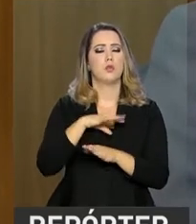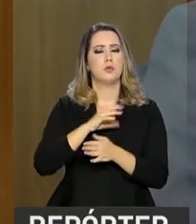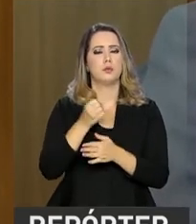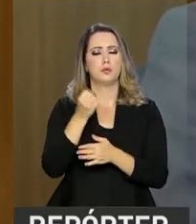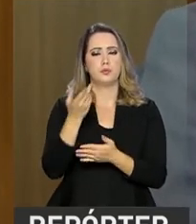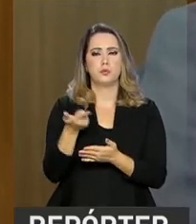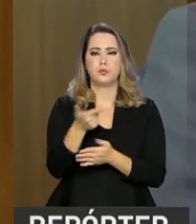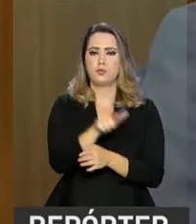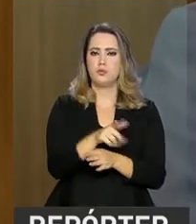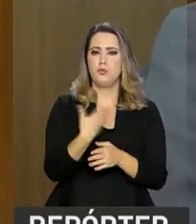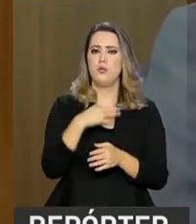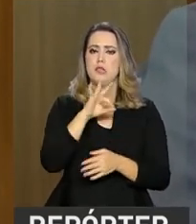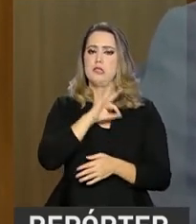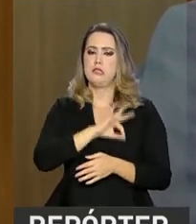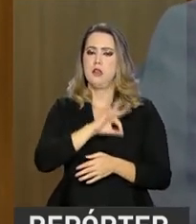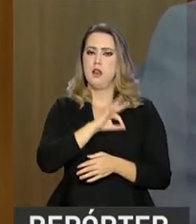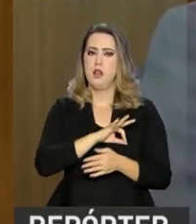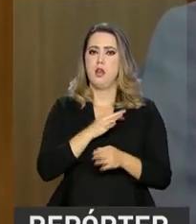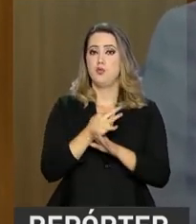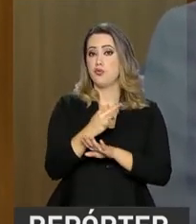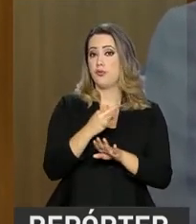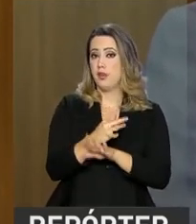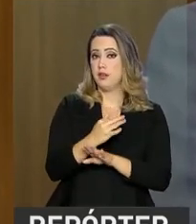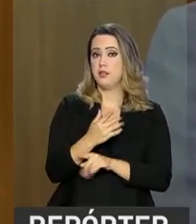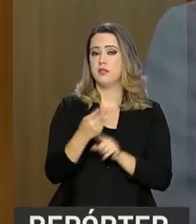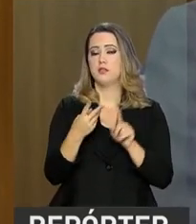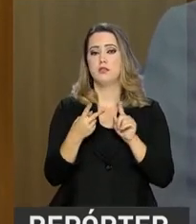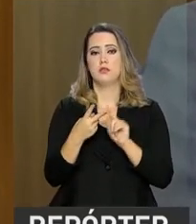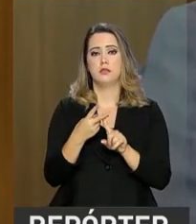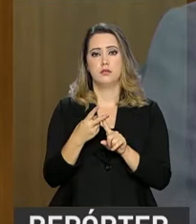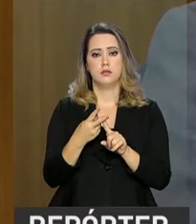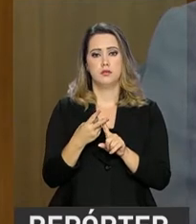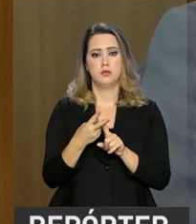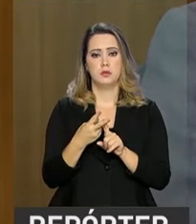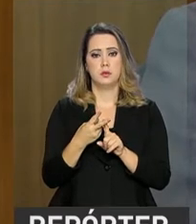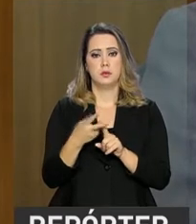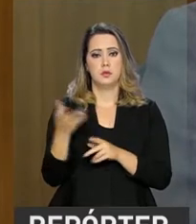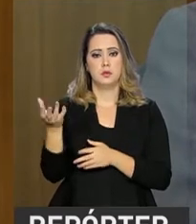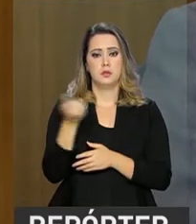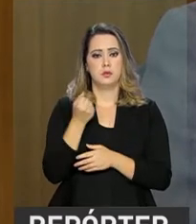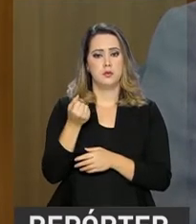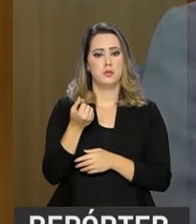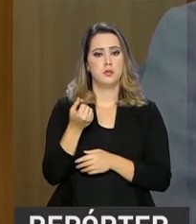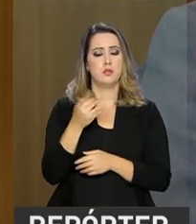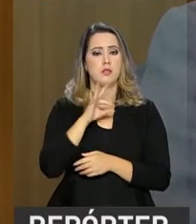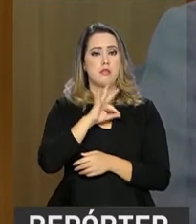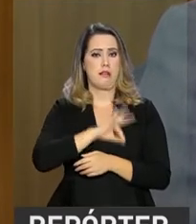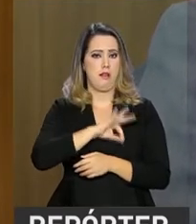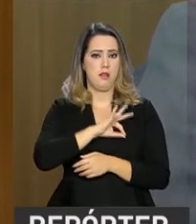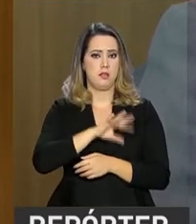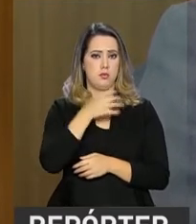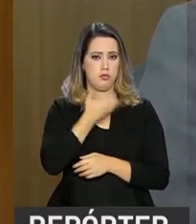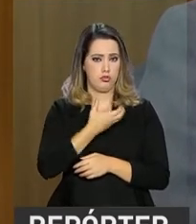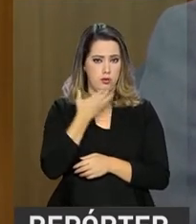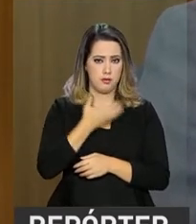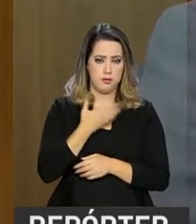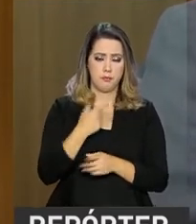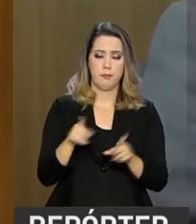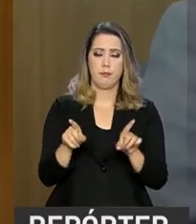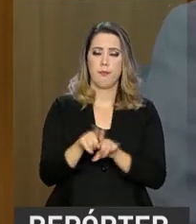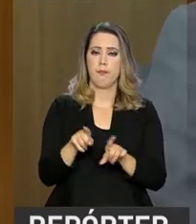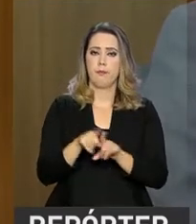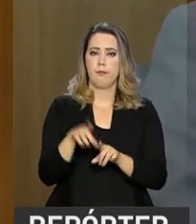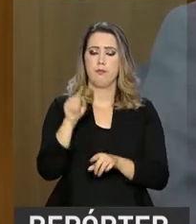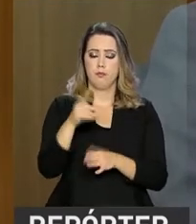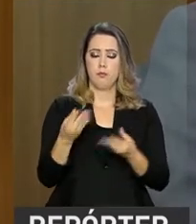trabalhistas, como adicional de férias, o equivalente ao recebimento do 13º. São garantias